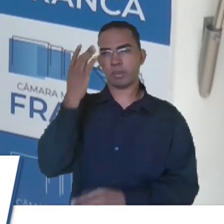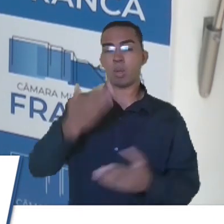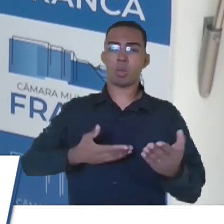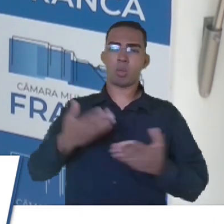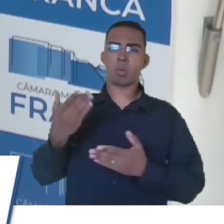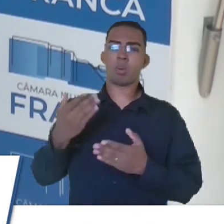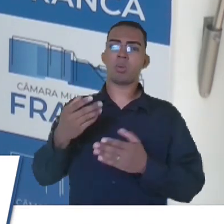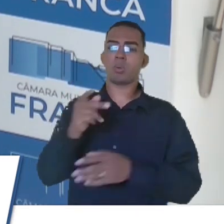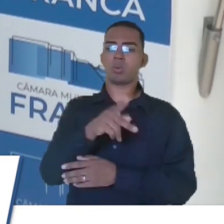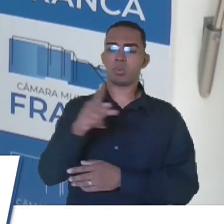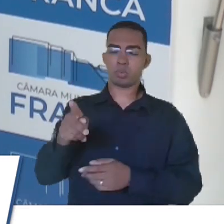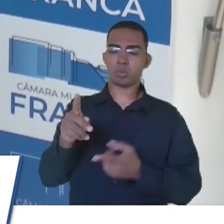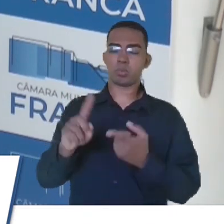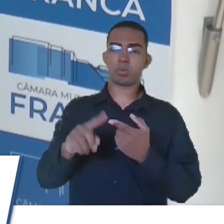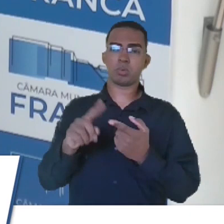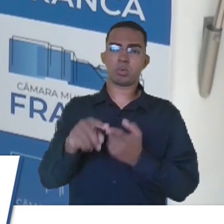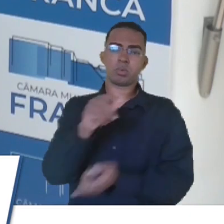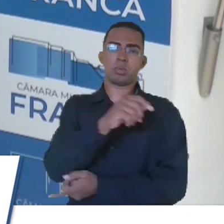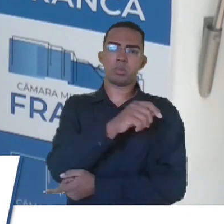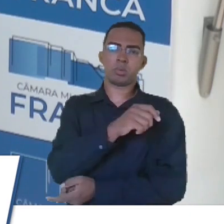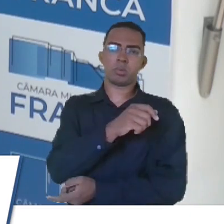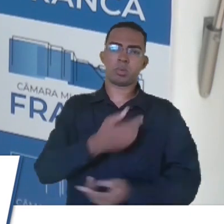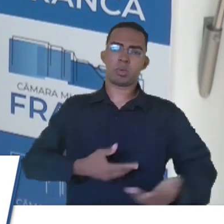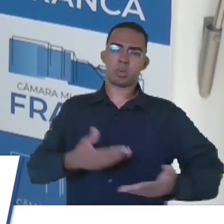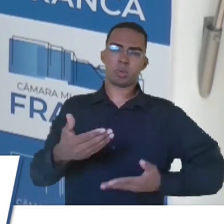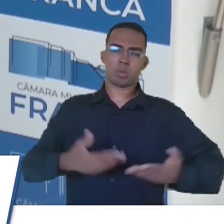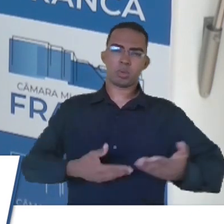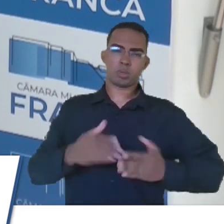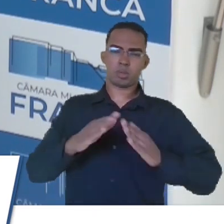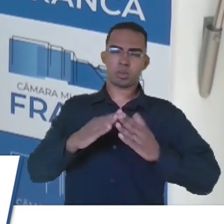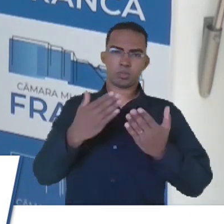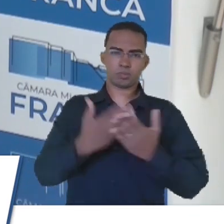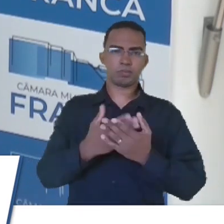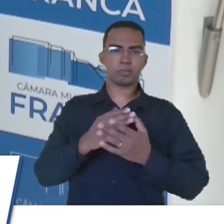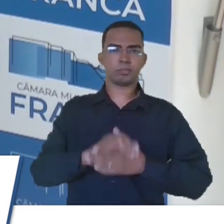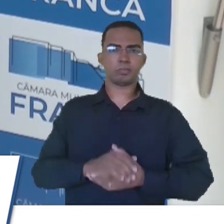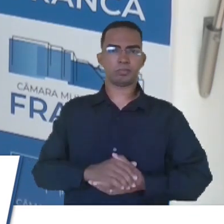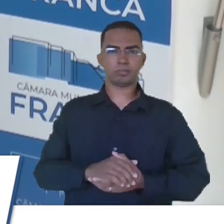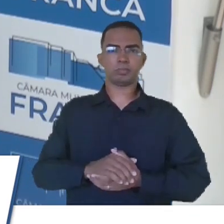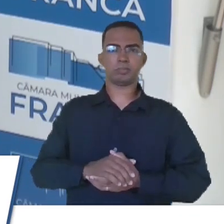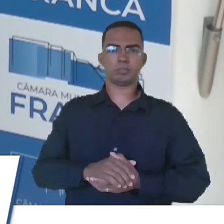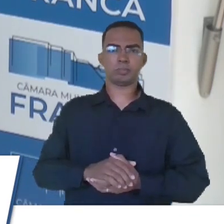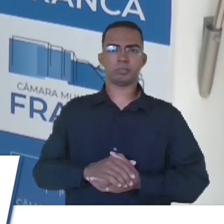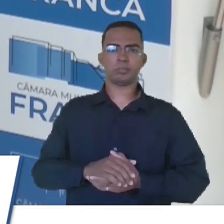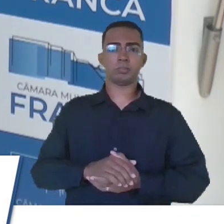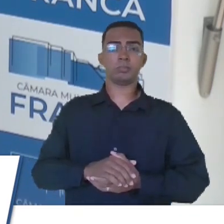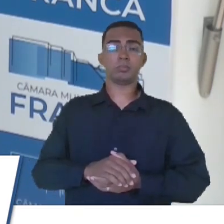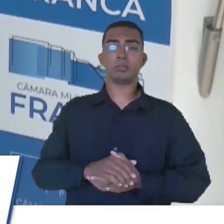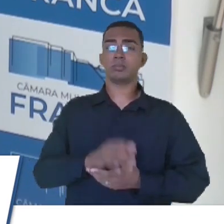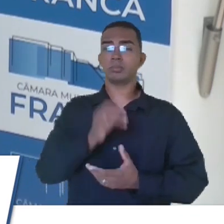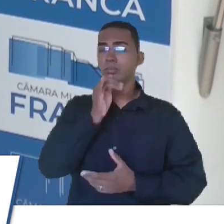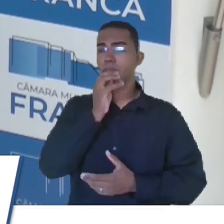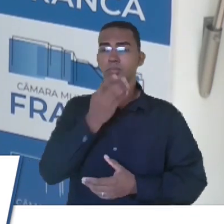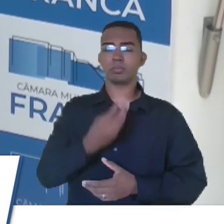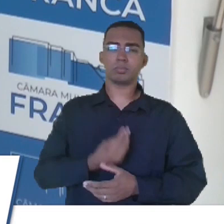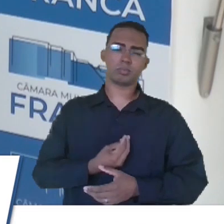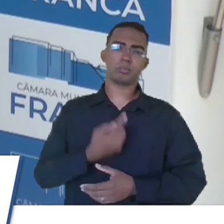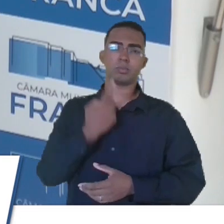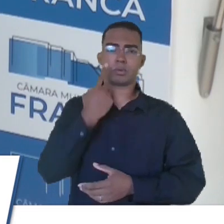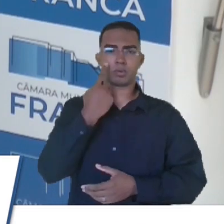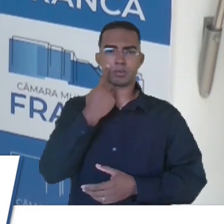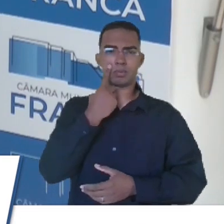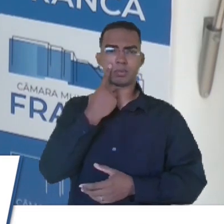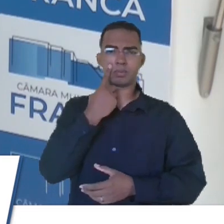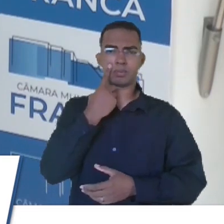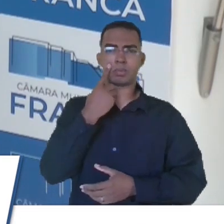professoras e funcionários daquela escola. E é lamentável que a gente assista isso nos dias